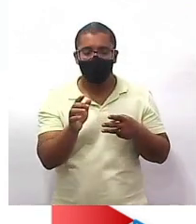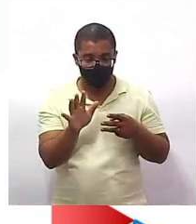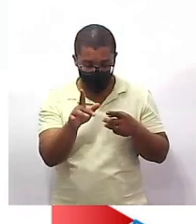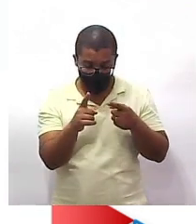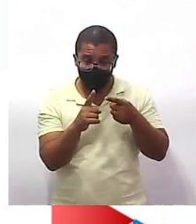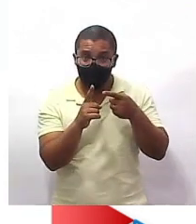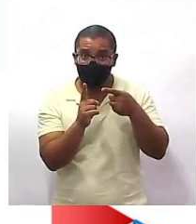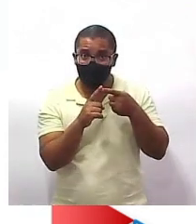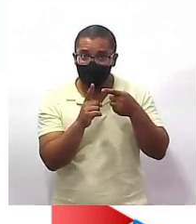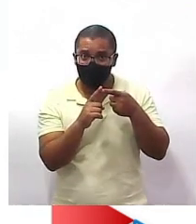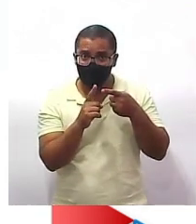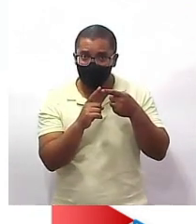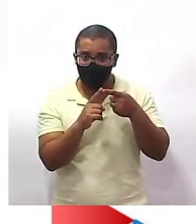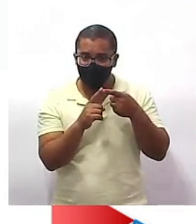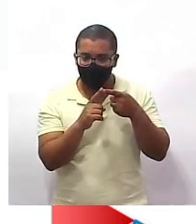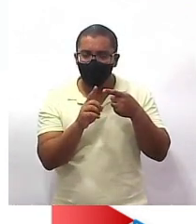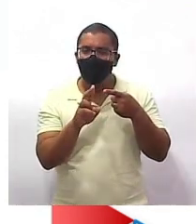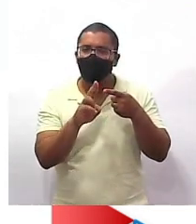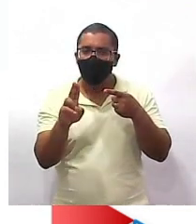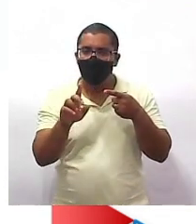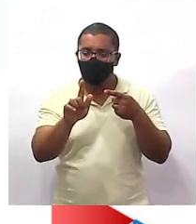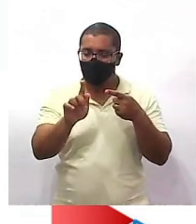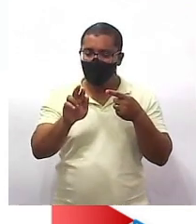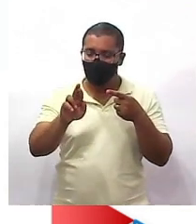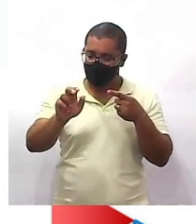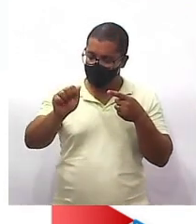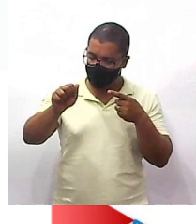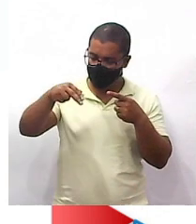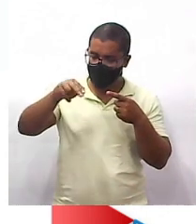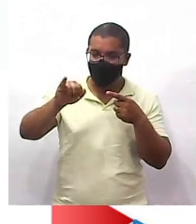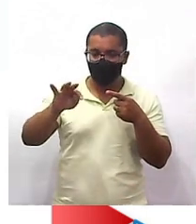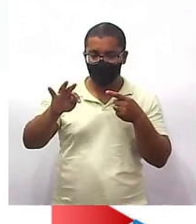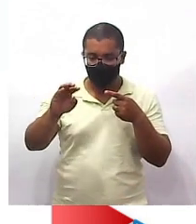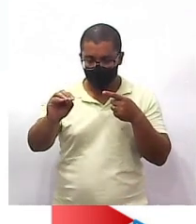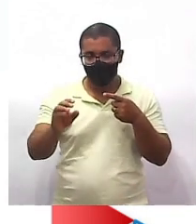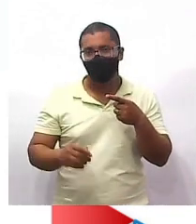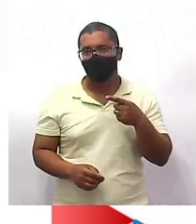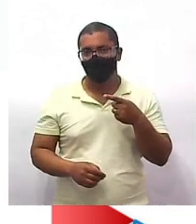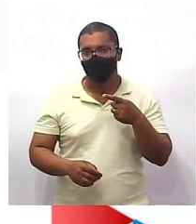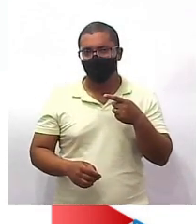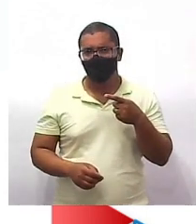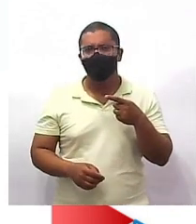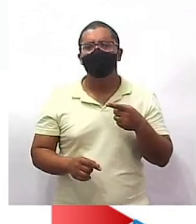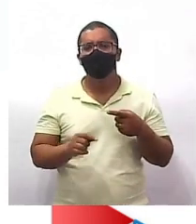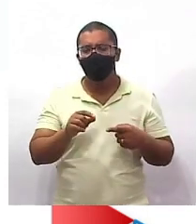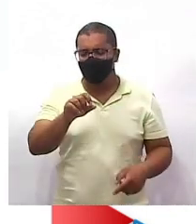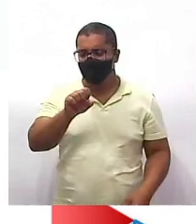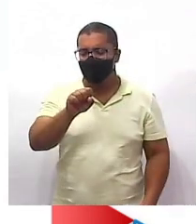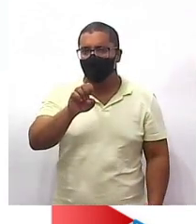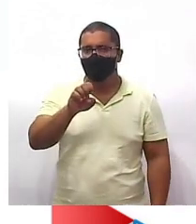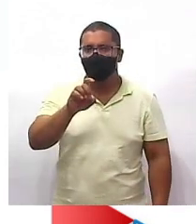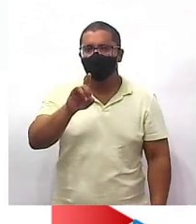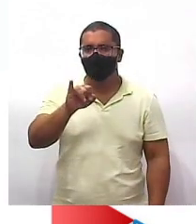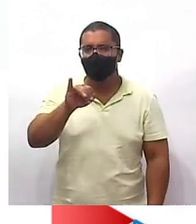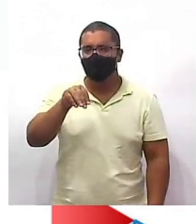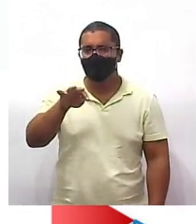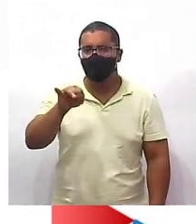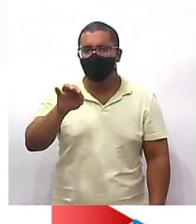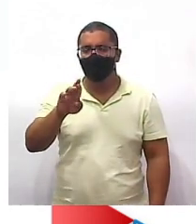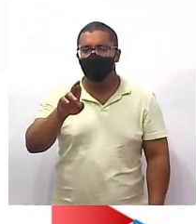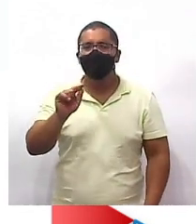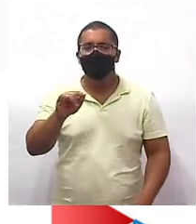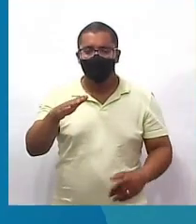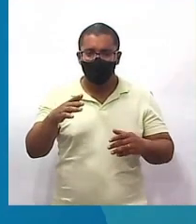gente chama ali de granito. Eu tenho uma questão ali de sedimentar, são folhetos, são rochas que vão